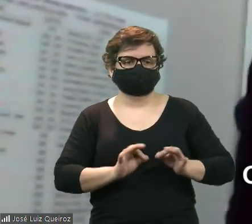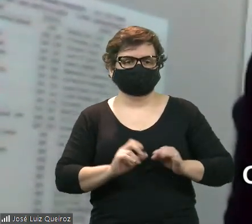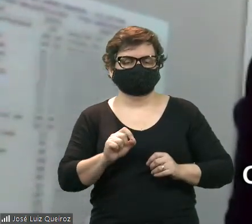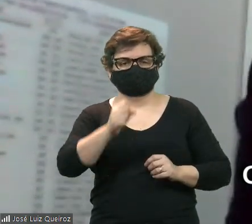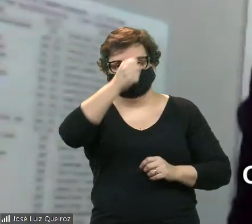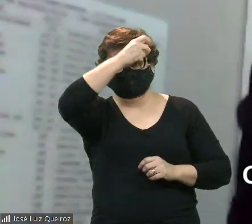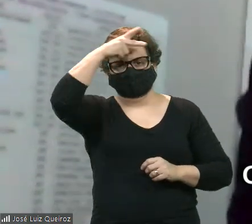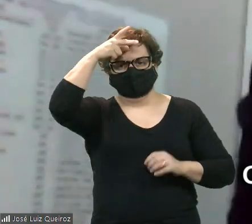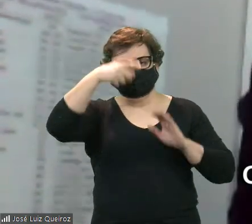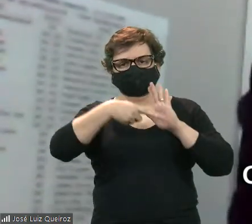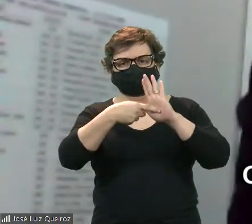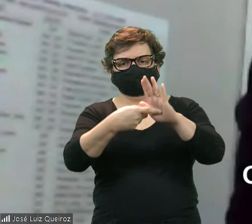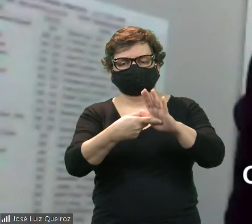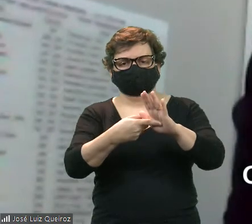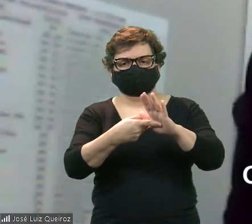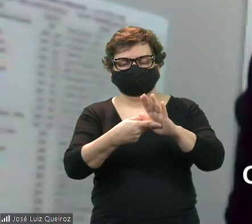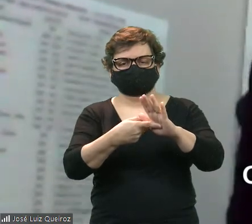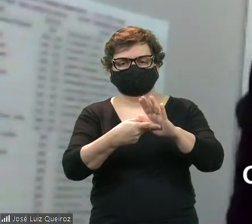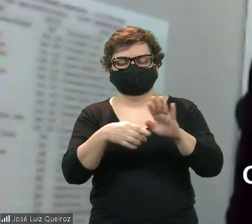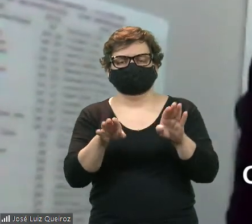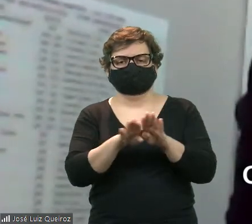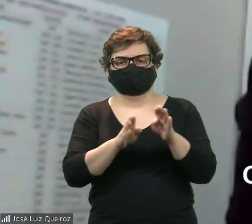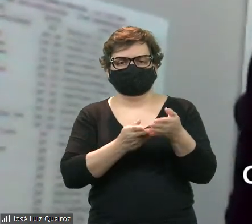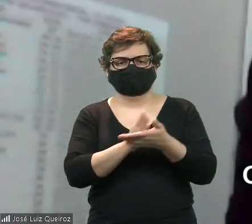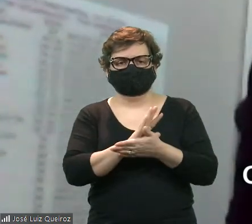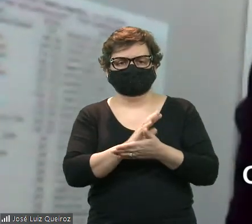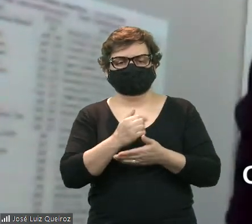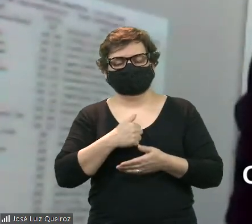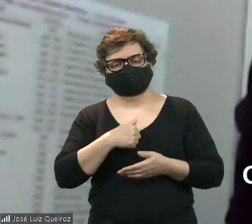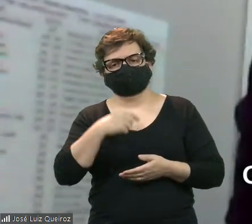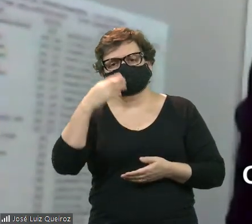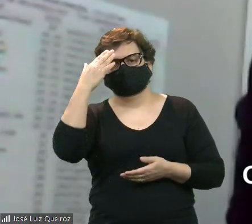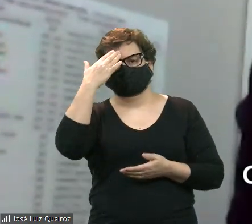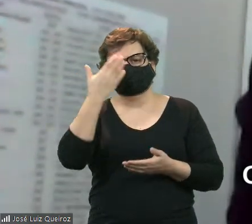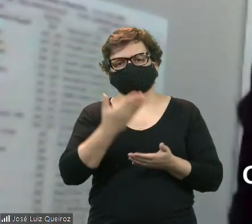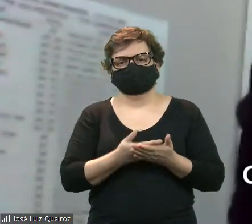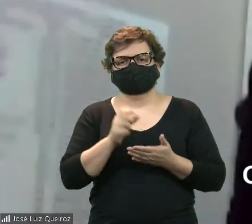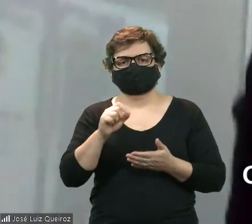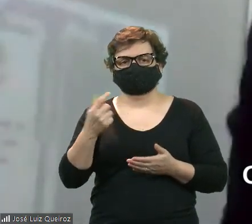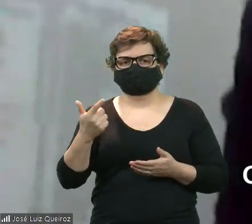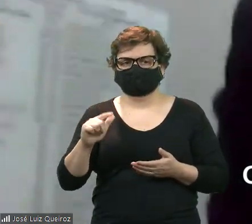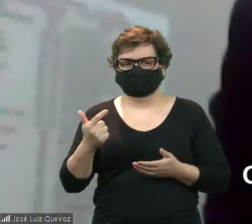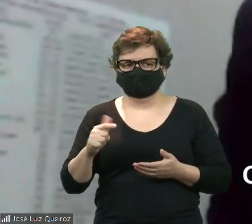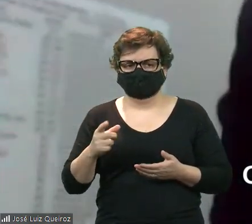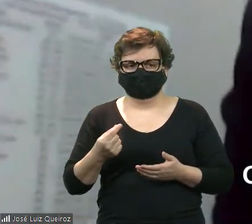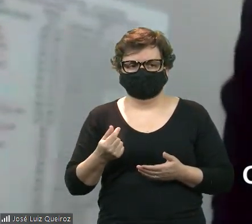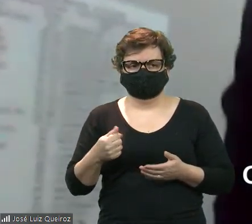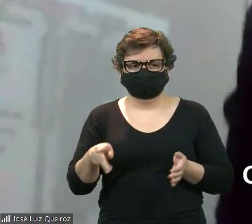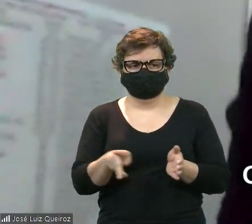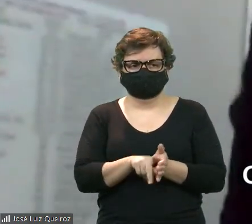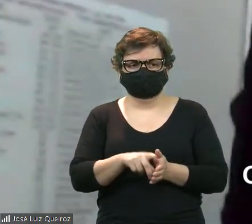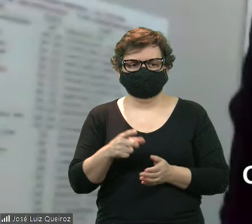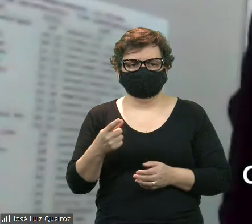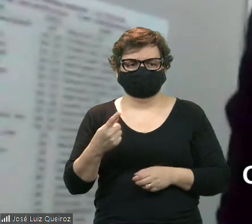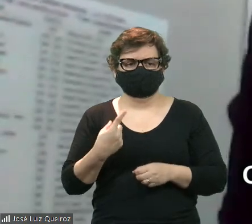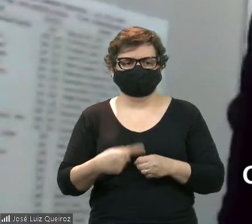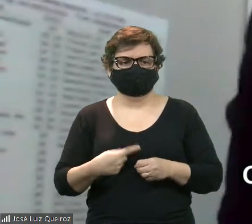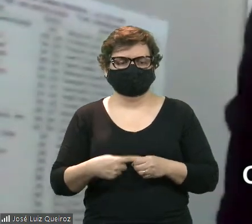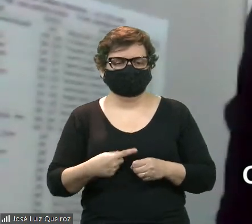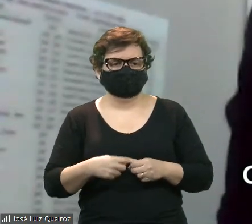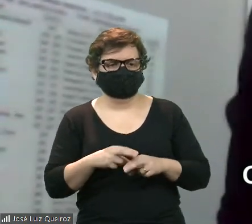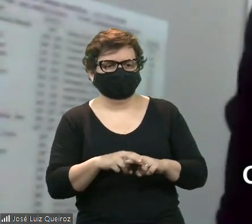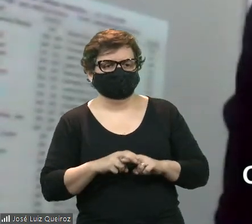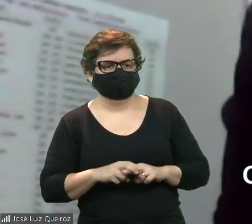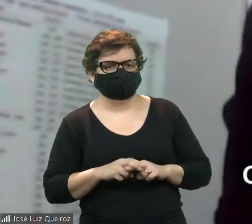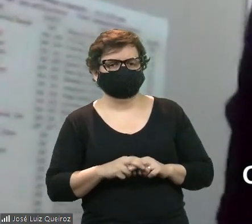prefeitura apresentar e que forem aprovados, porque acredito eu que não haverá e não há recurso do município para investir nisso. Na própria exposição